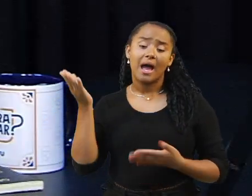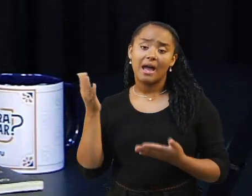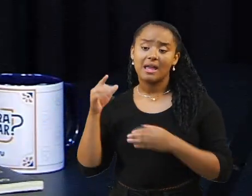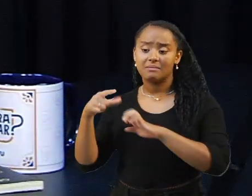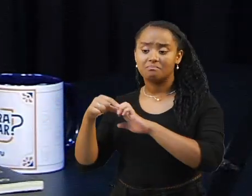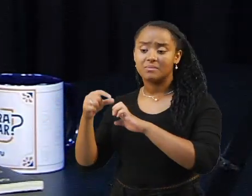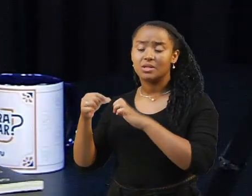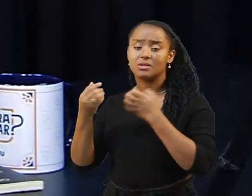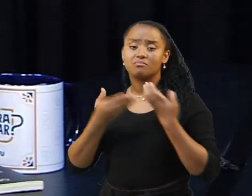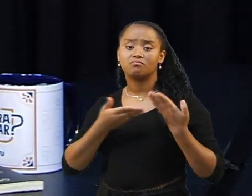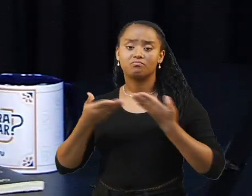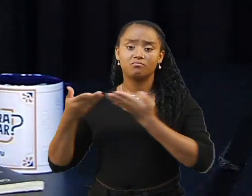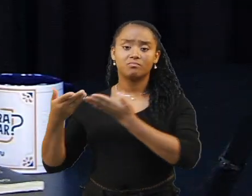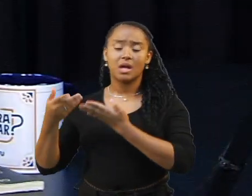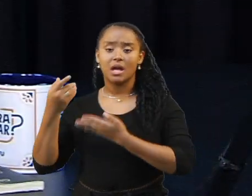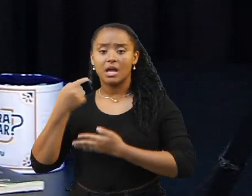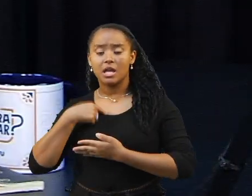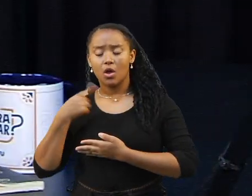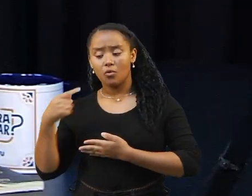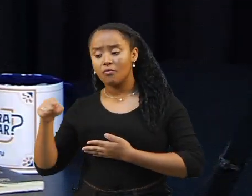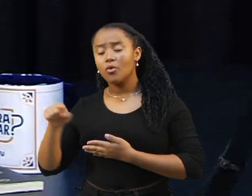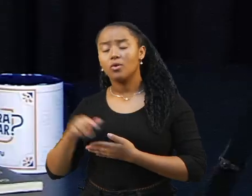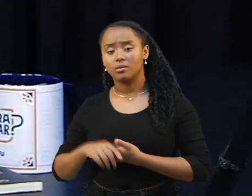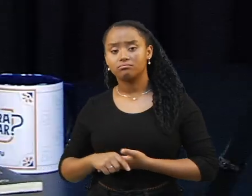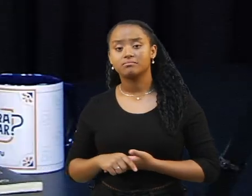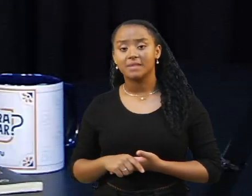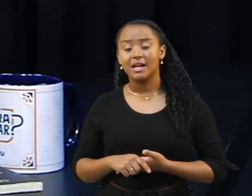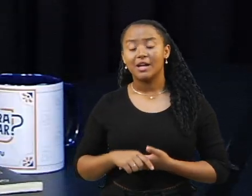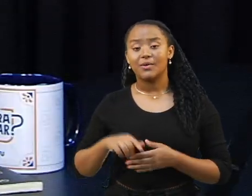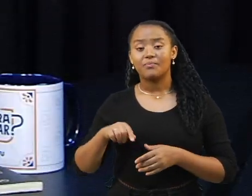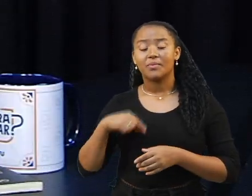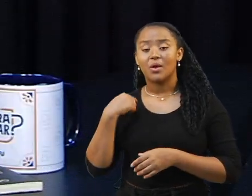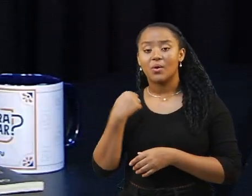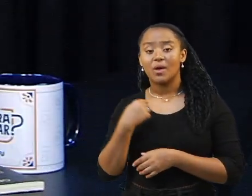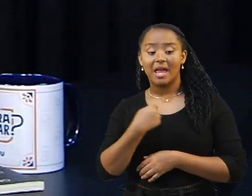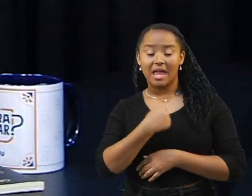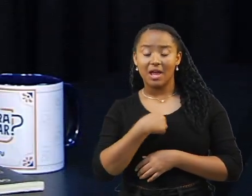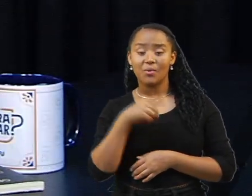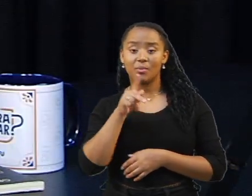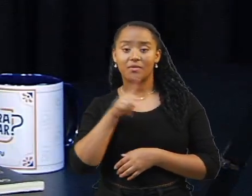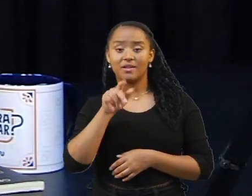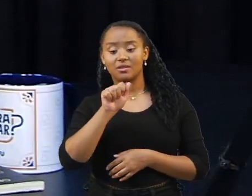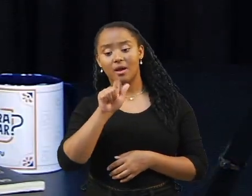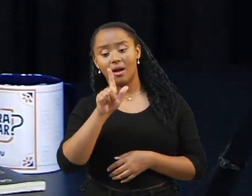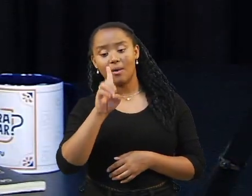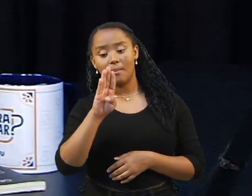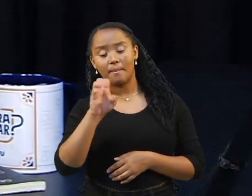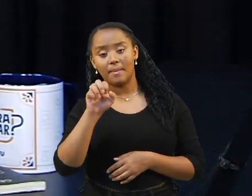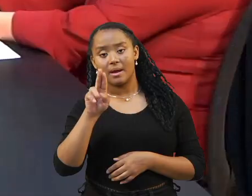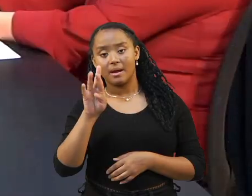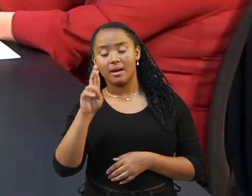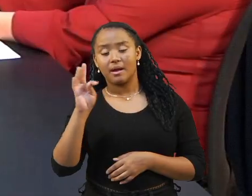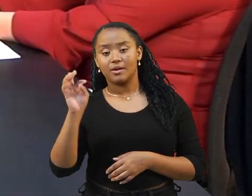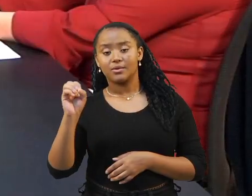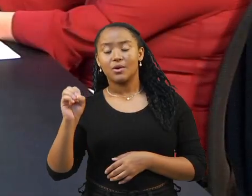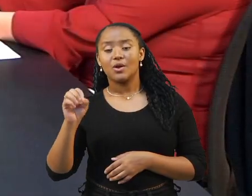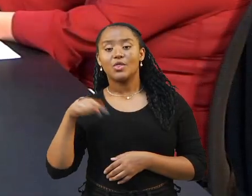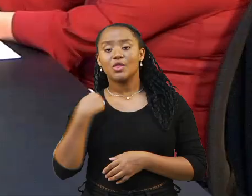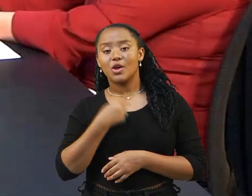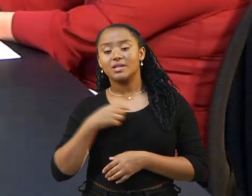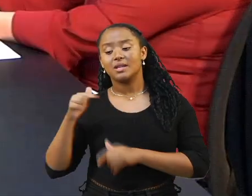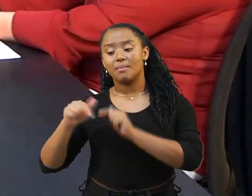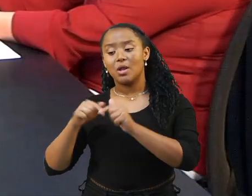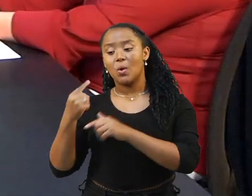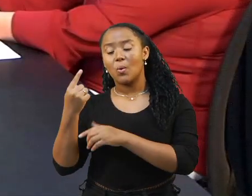lá, e a gente deu. A gente trabalhou lá 1 ano, nós 2 trabalhamos, aí depois eles nos contrataram.